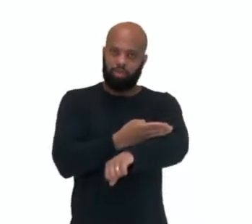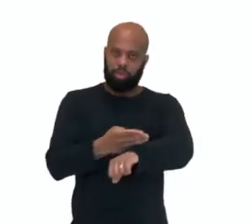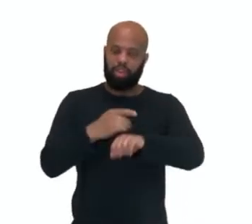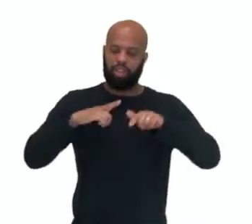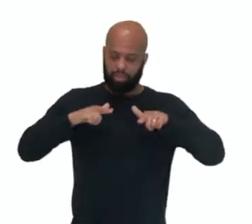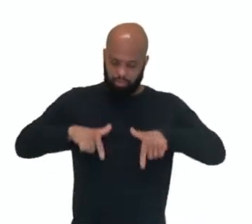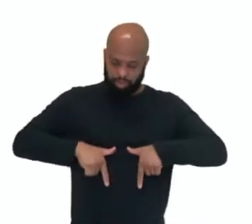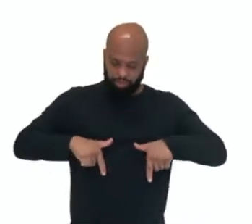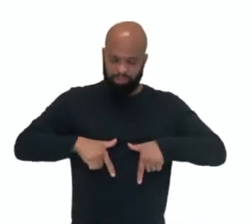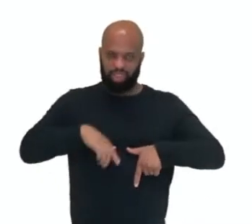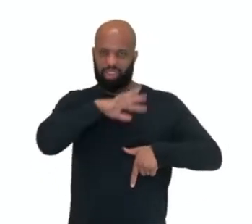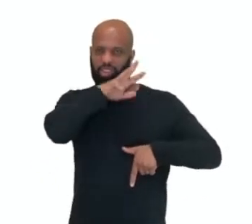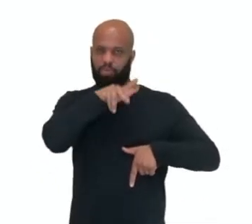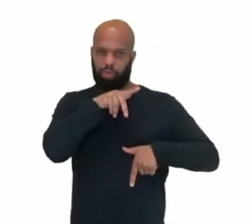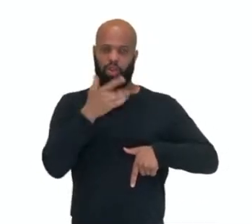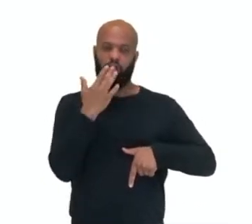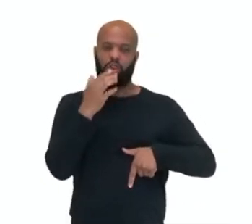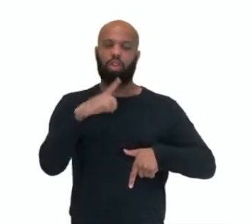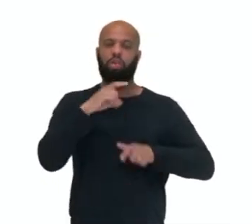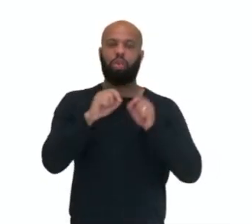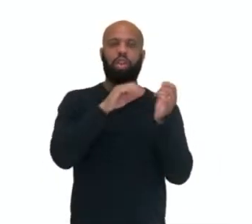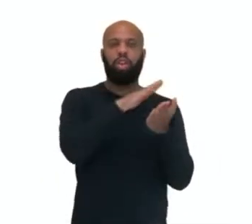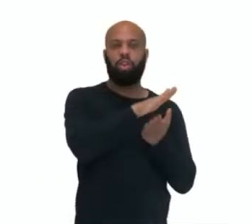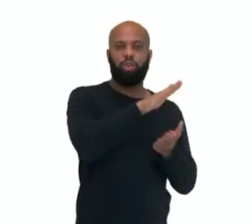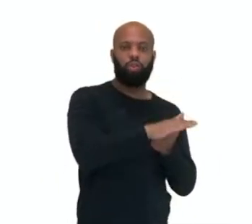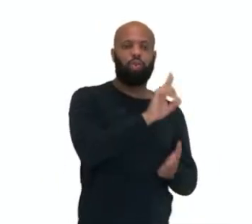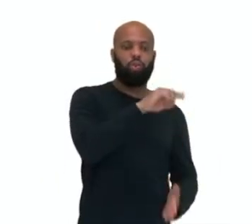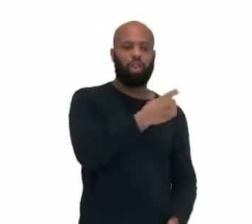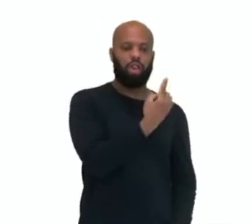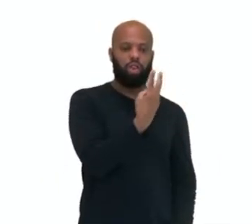de bicho, o custo de produção dela é R$